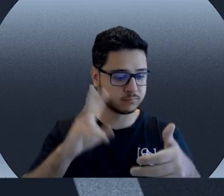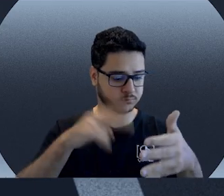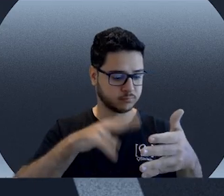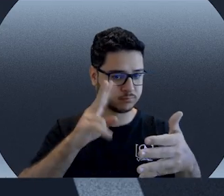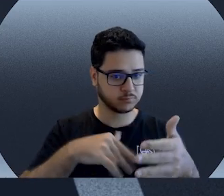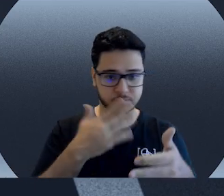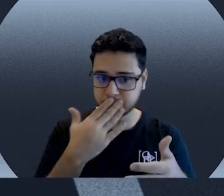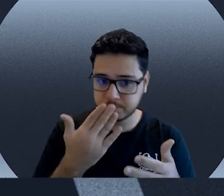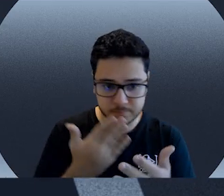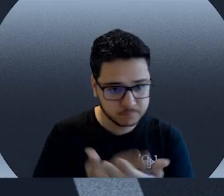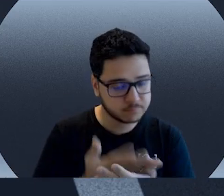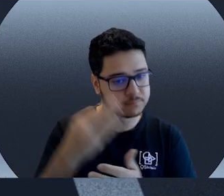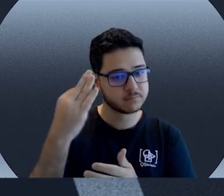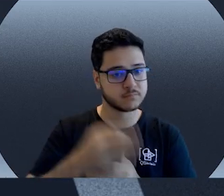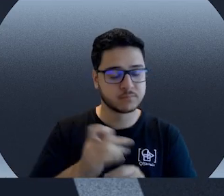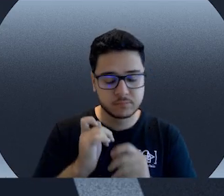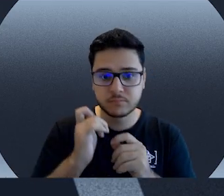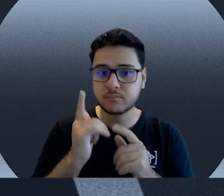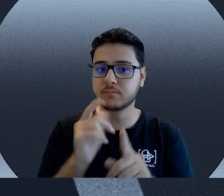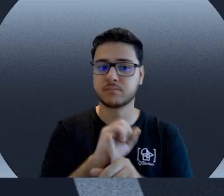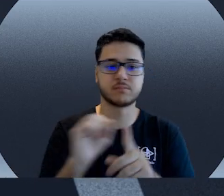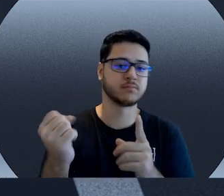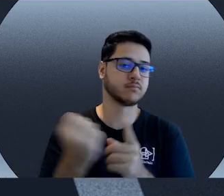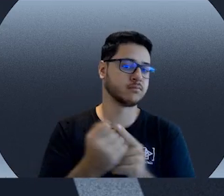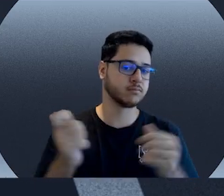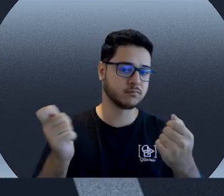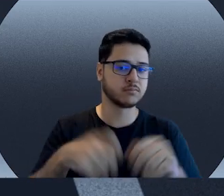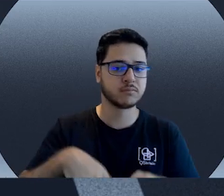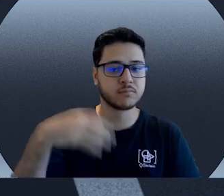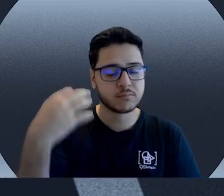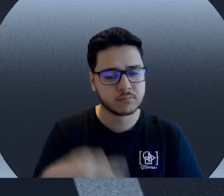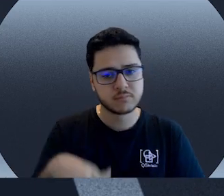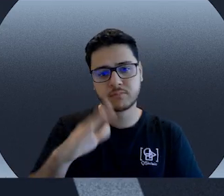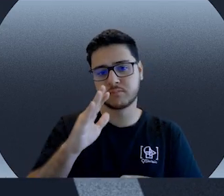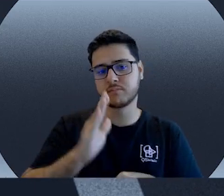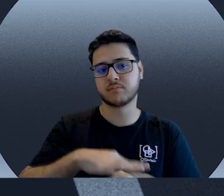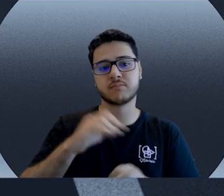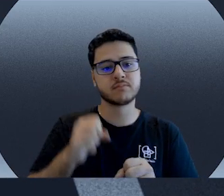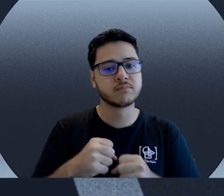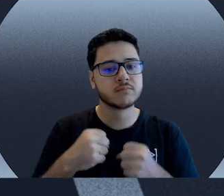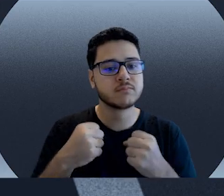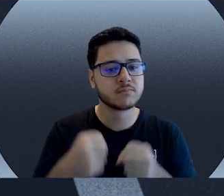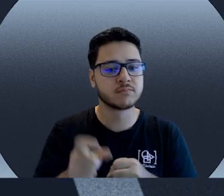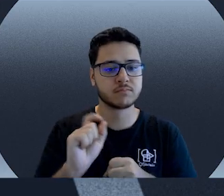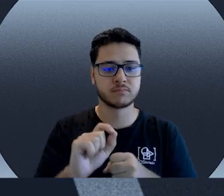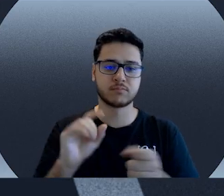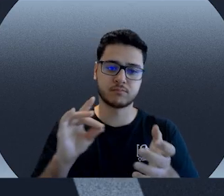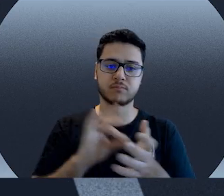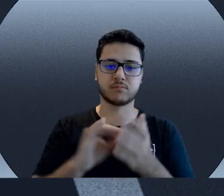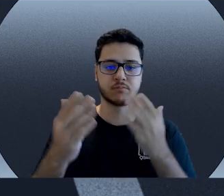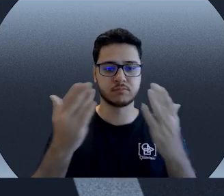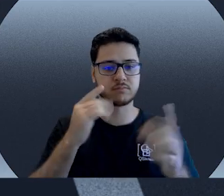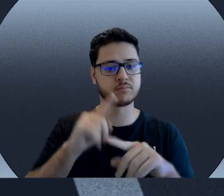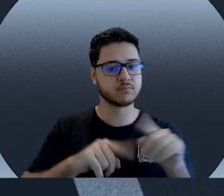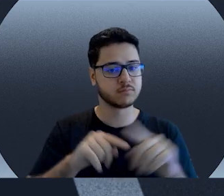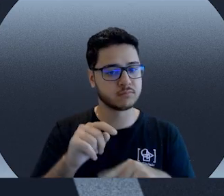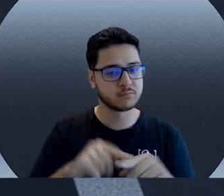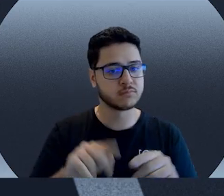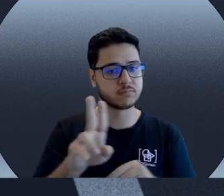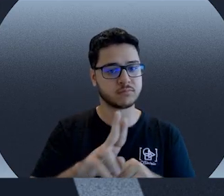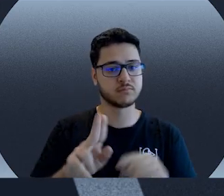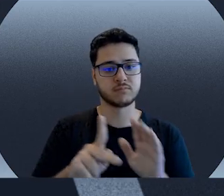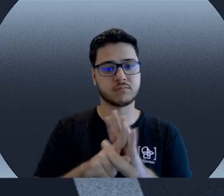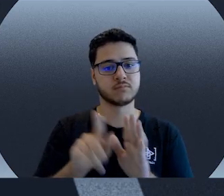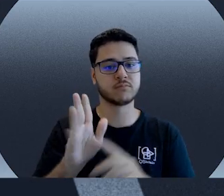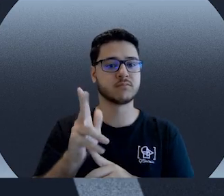se chocaram, assim. O despertar social, aquele burburinho, não foi mais potente do que, de fato, o objeto utilizado